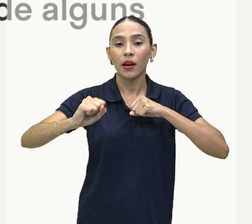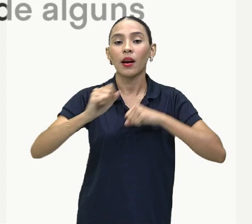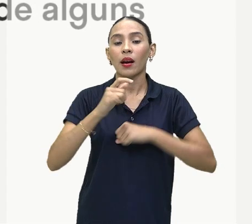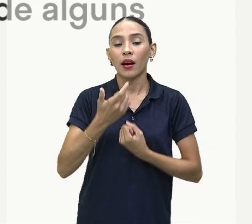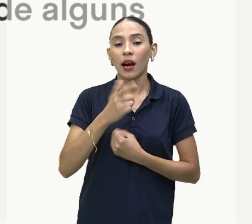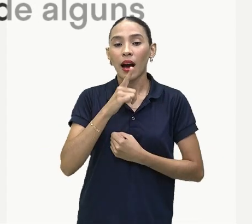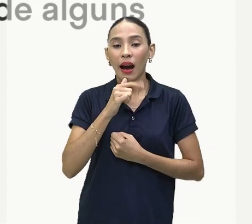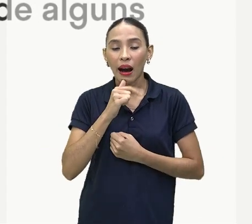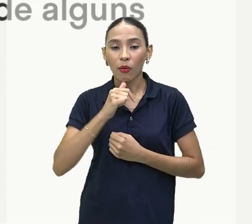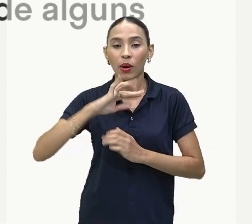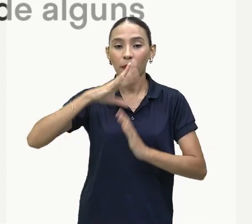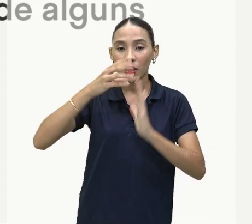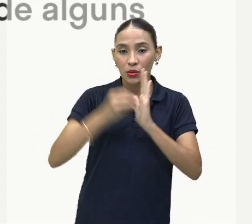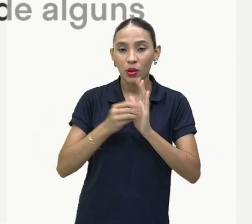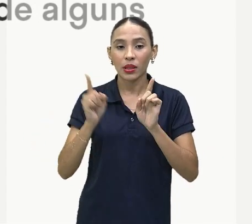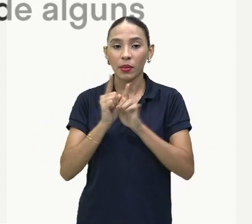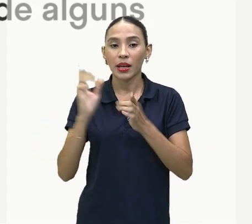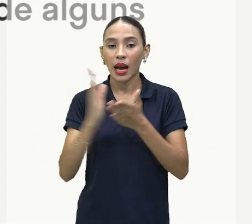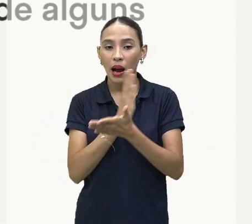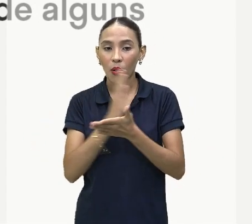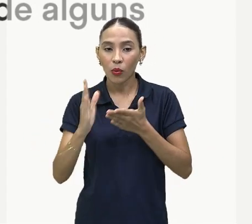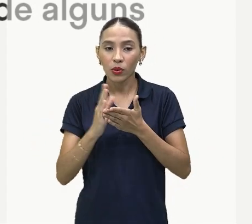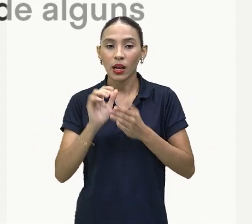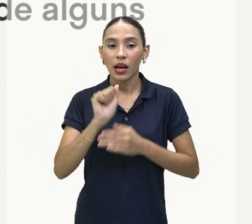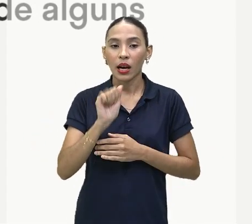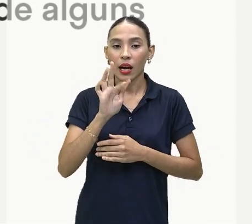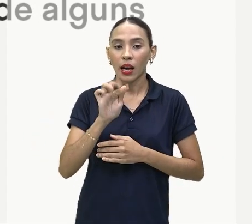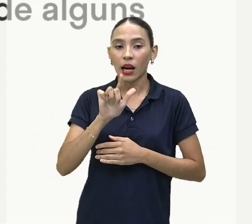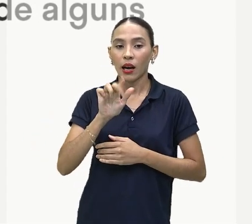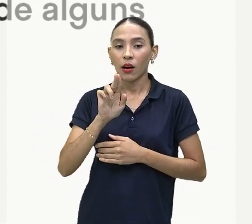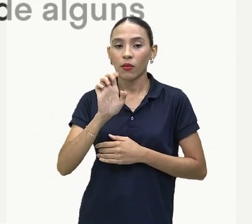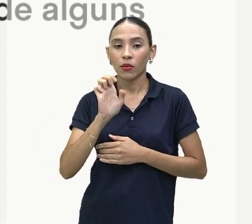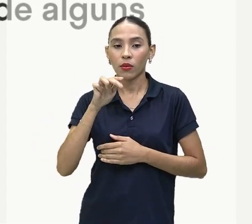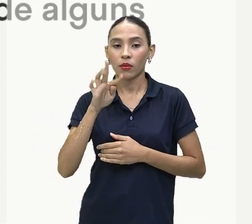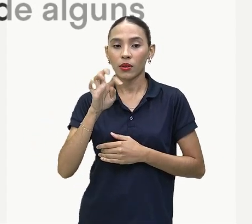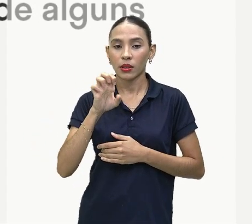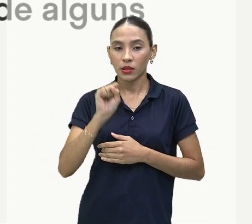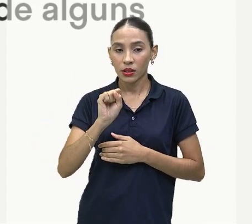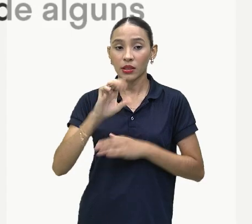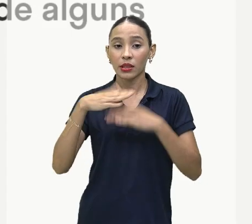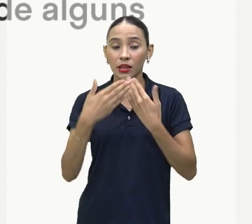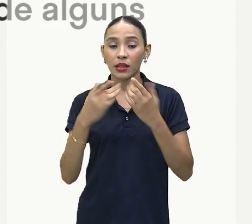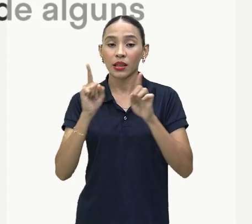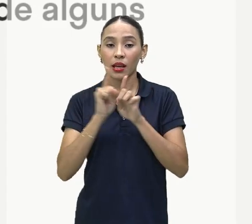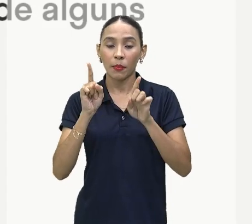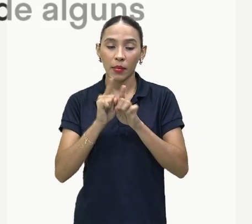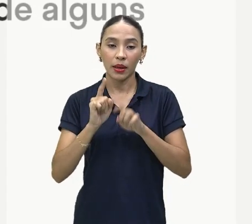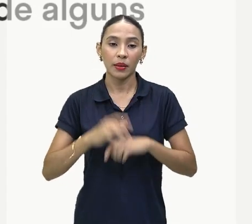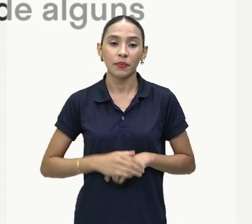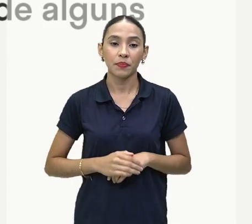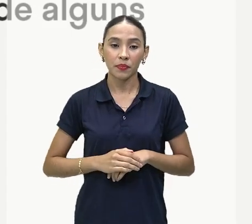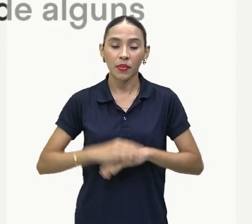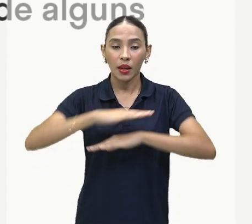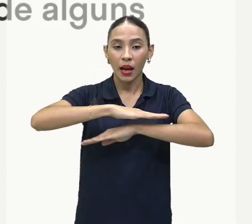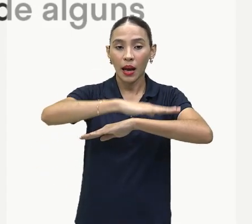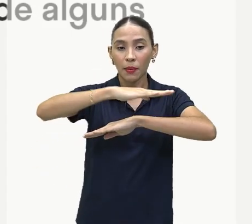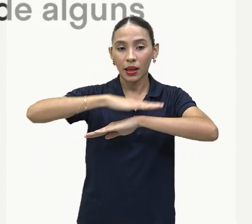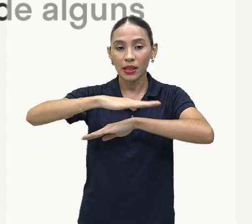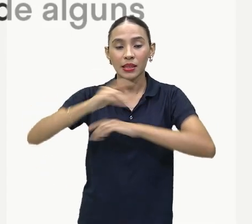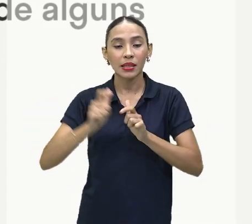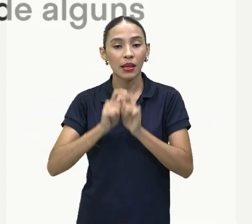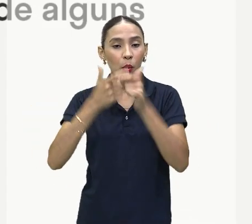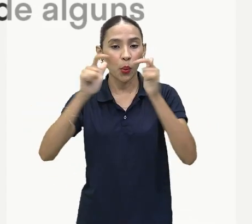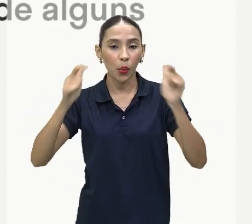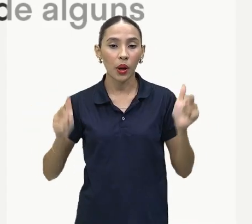Amazonas e de alguns de seus afluentes. A planície amazônica, a área mais ampla